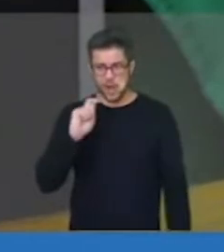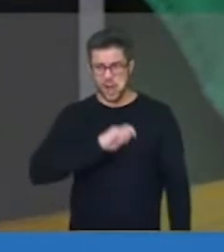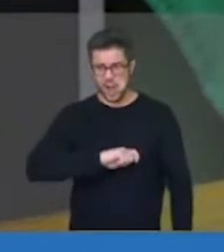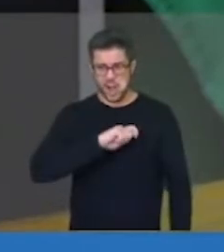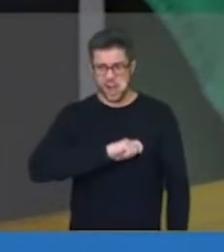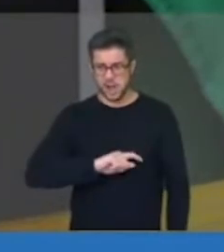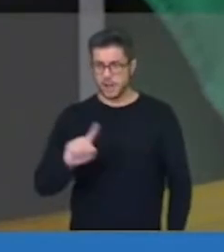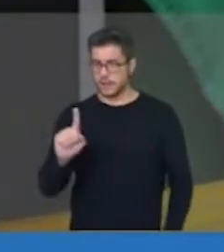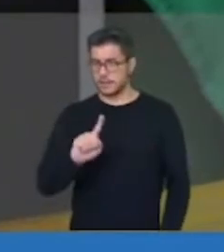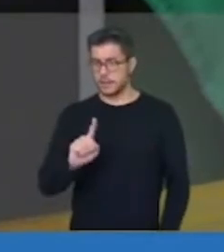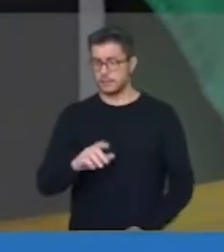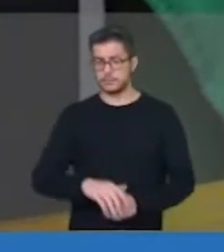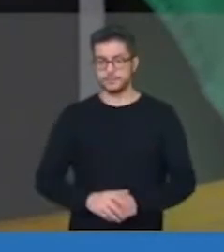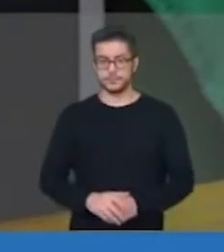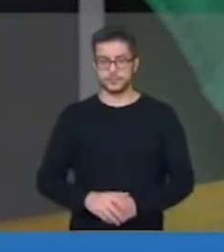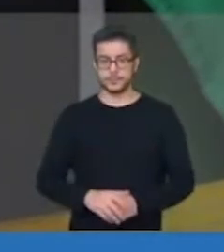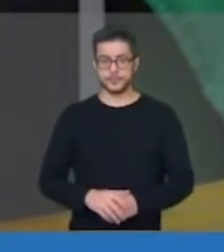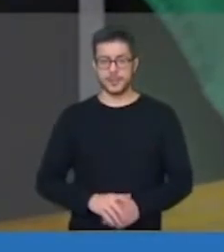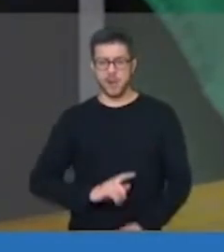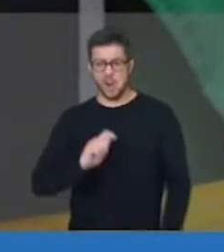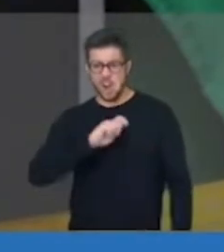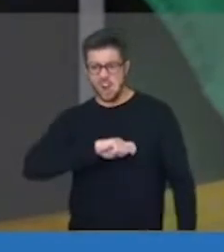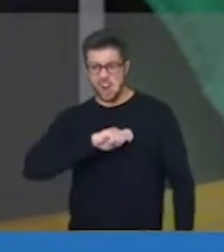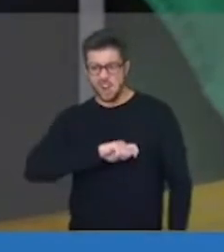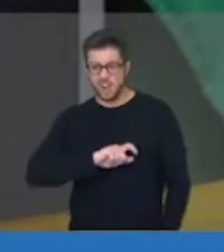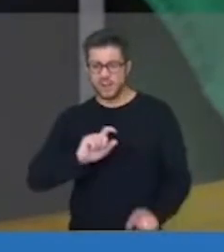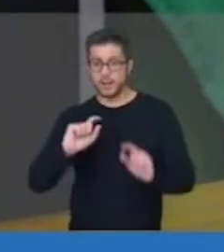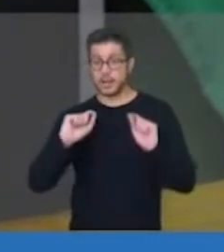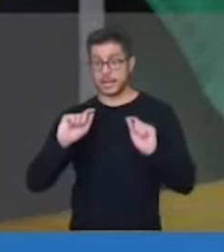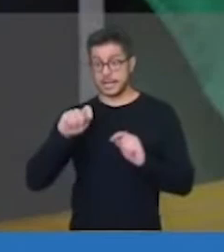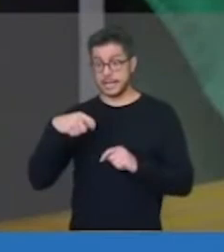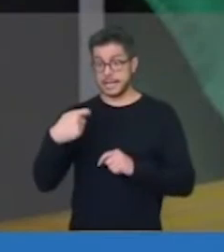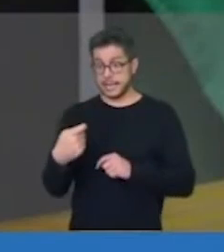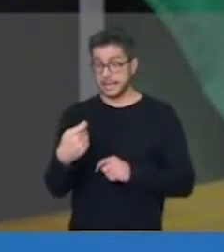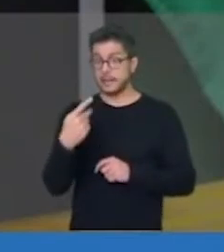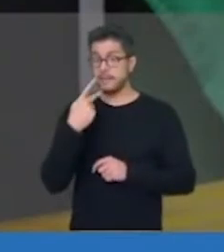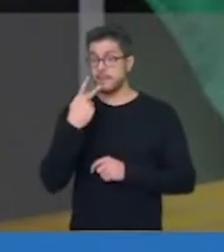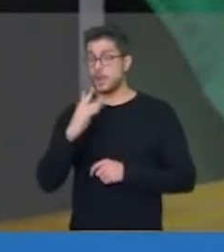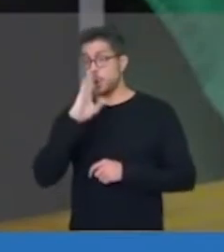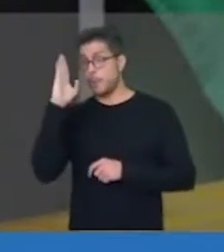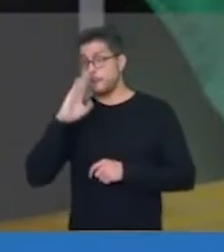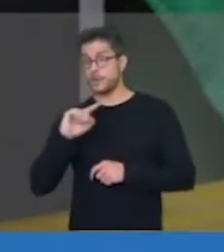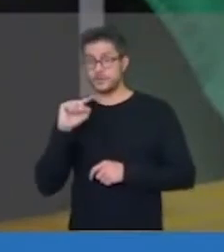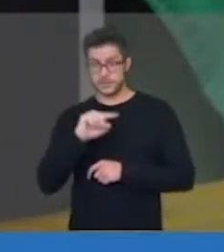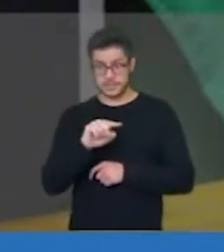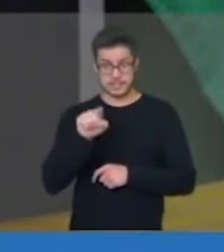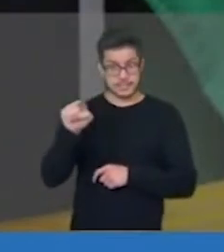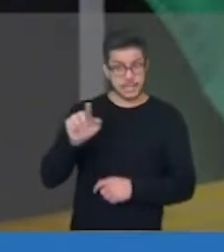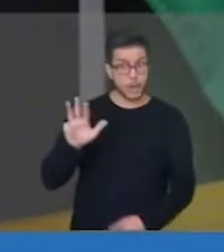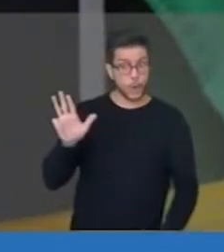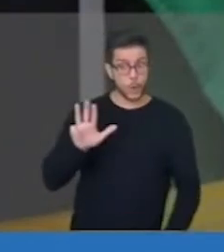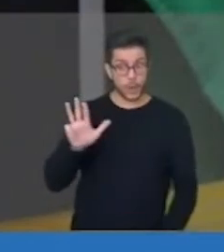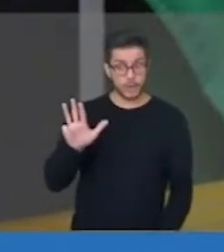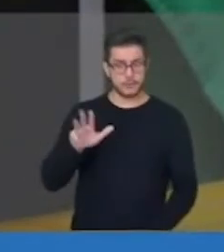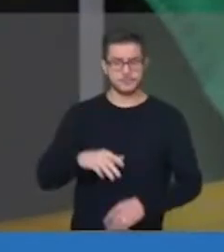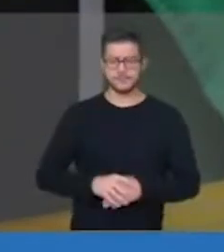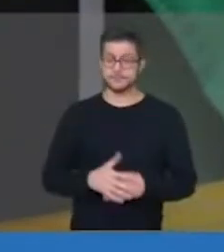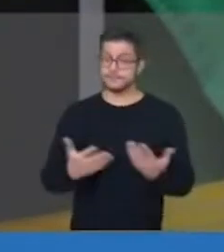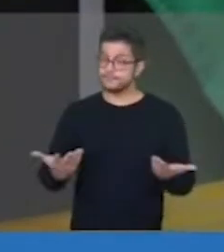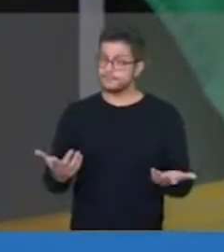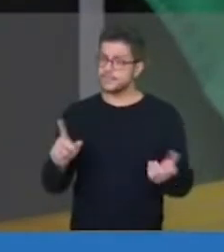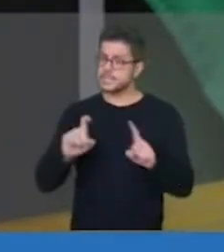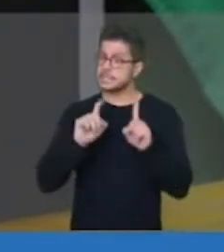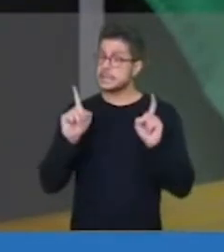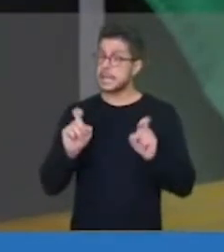que existe é quem chamou vocês de monstro. Será que a mãe do Lula, se tivesse pensado que ia nascer